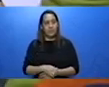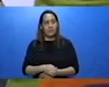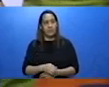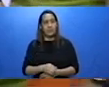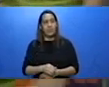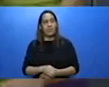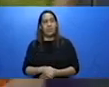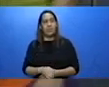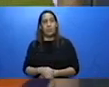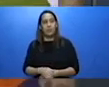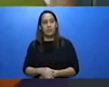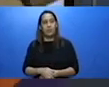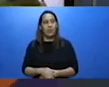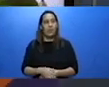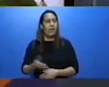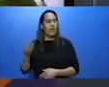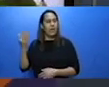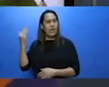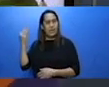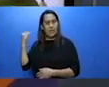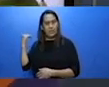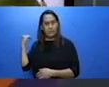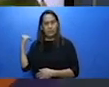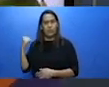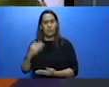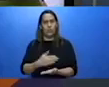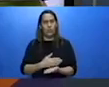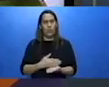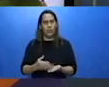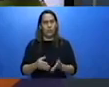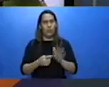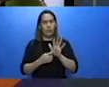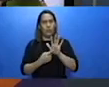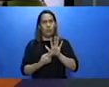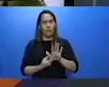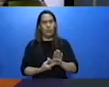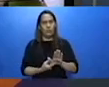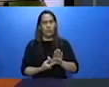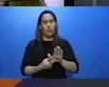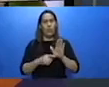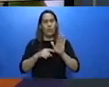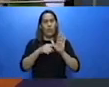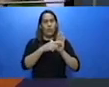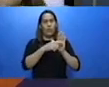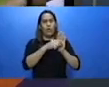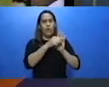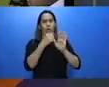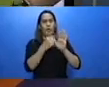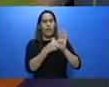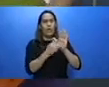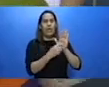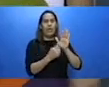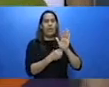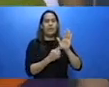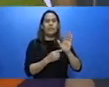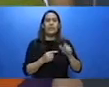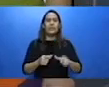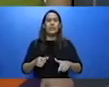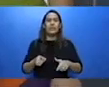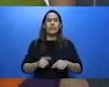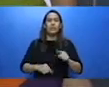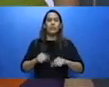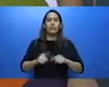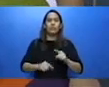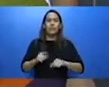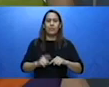Quando mostrou lá no começo, mostrou lá a lista dos materiais, vocês perceberam que